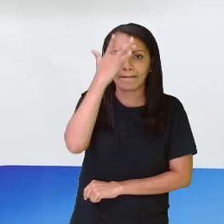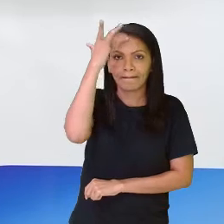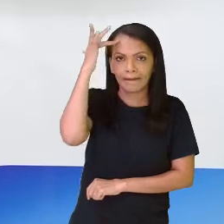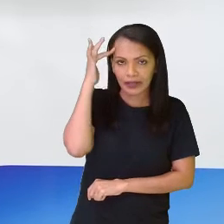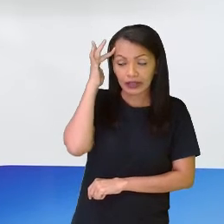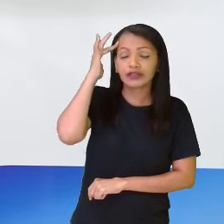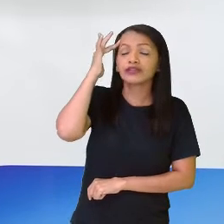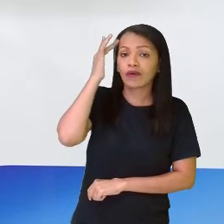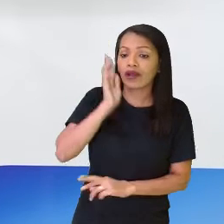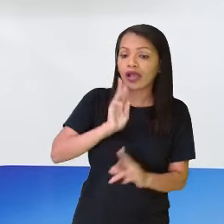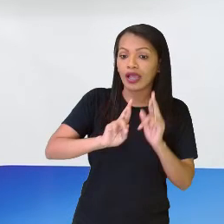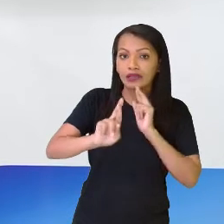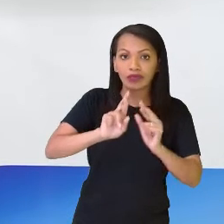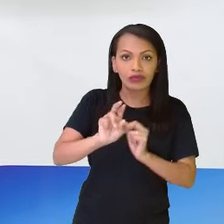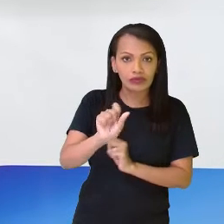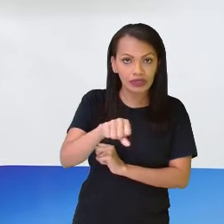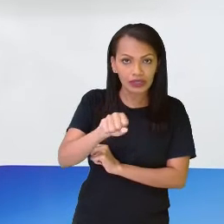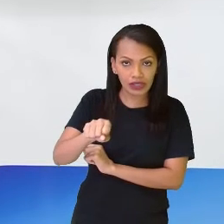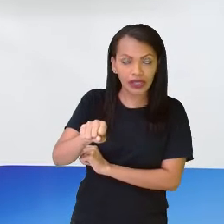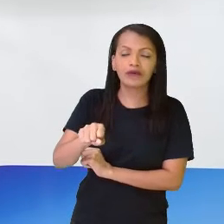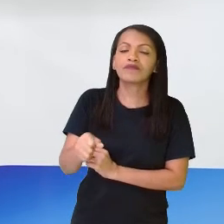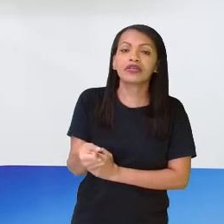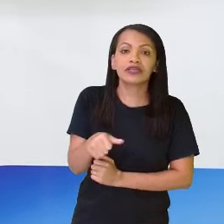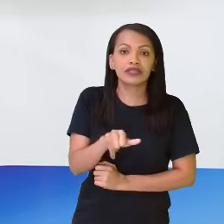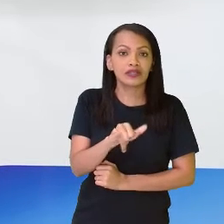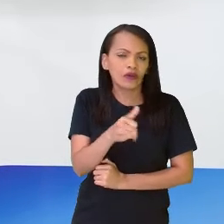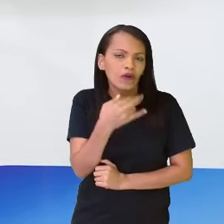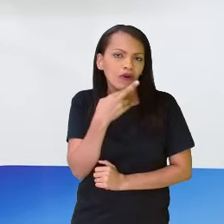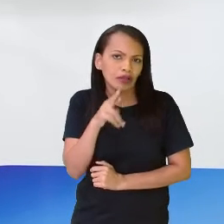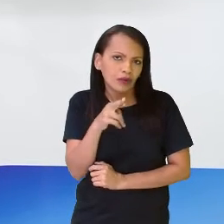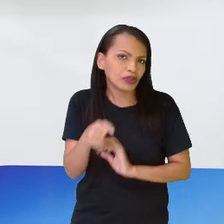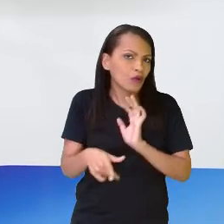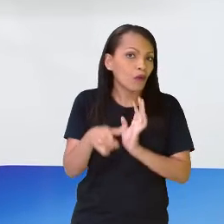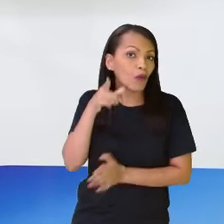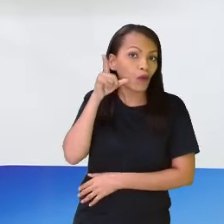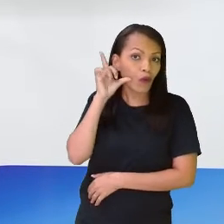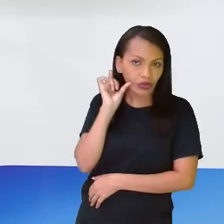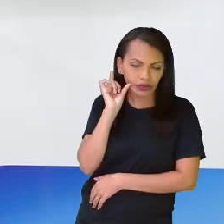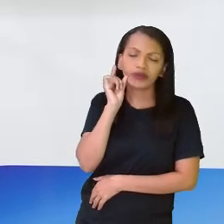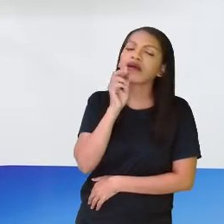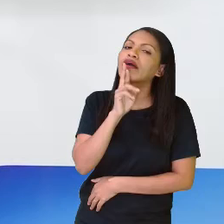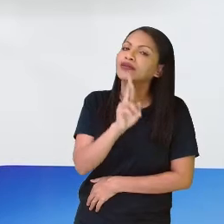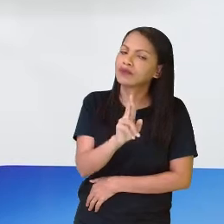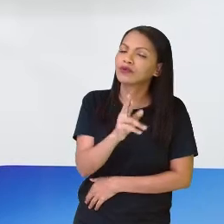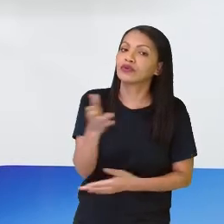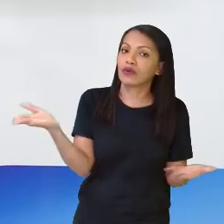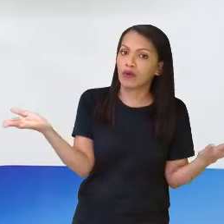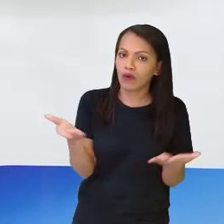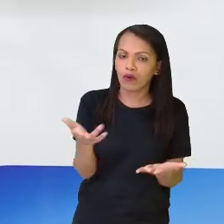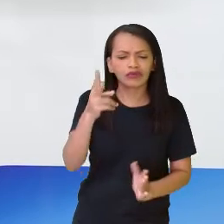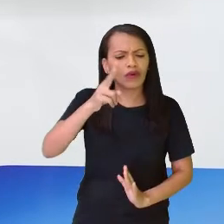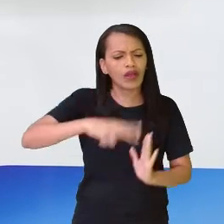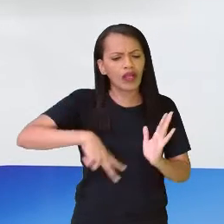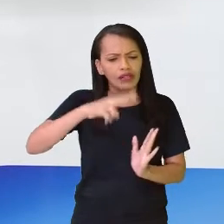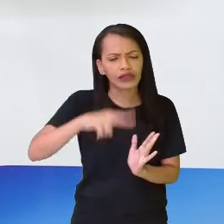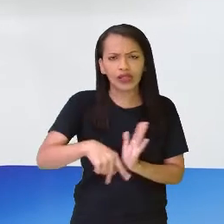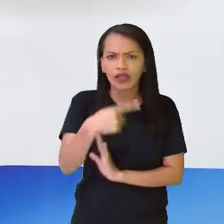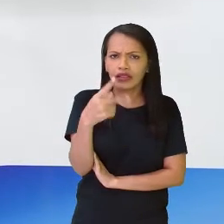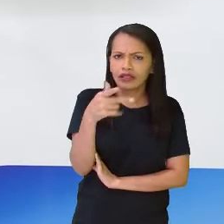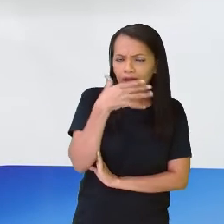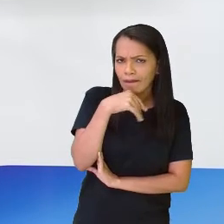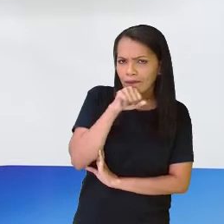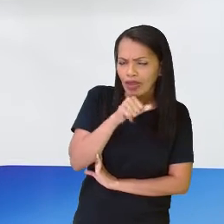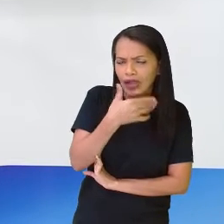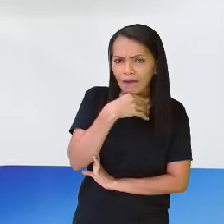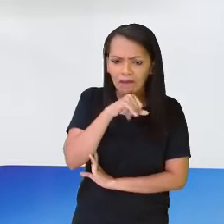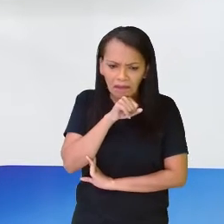ontem que sim. Se você não respondeu ontem, responde hoje. Você gosta? Não é aquela leitura que a professora manda, ou que teu pai, tua mãe,